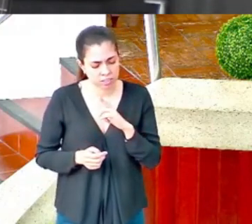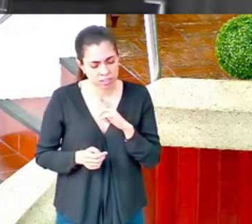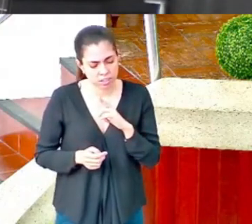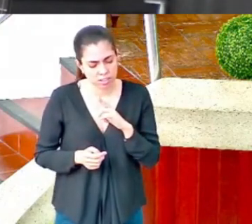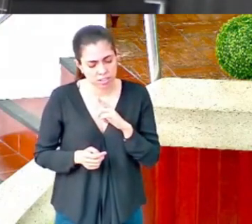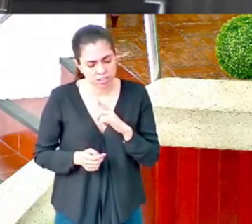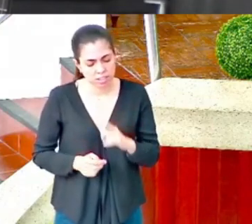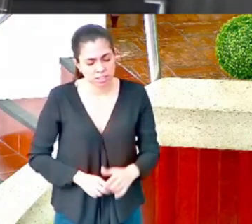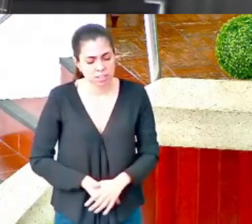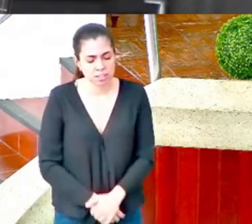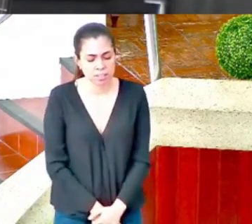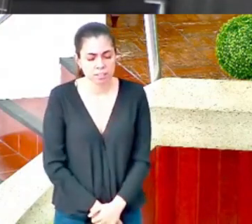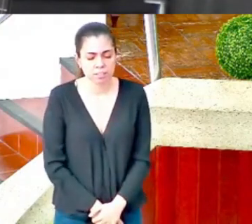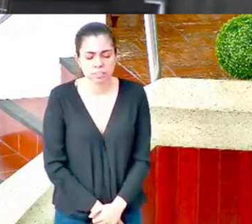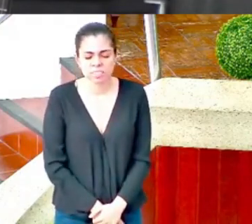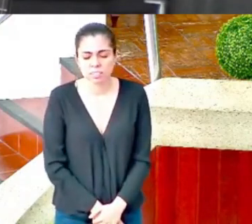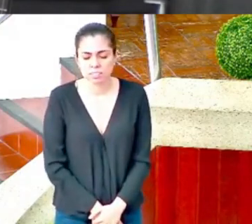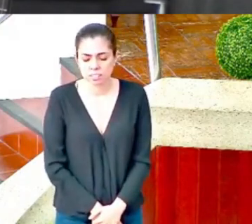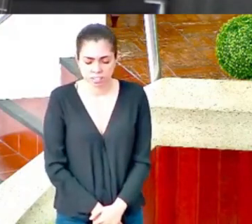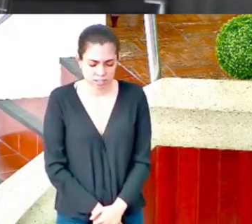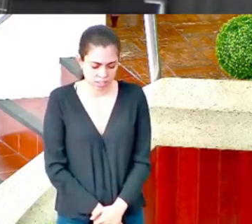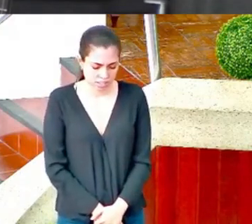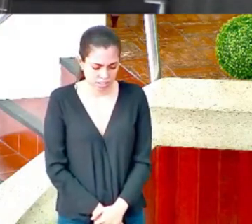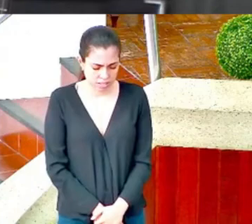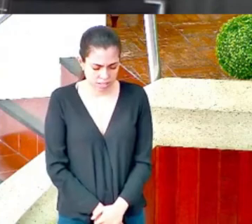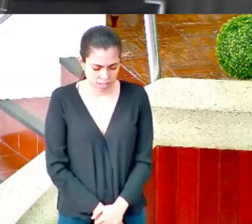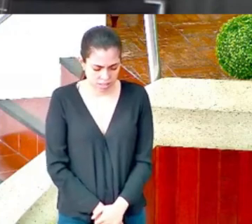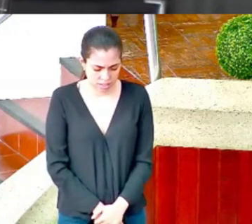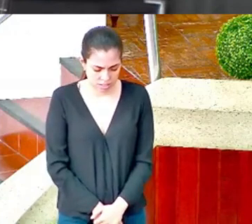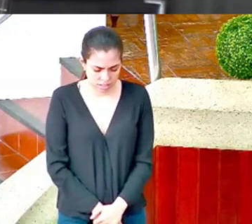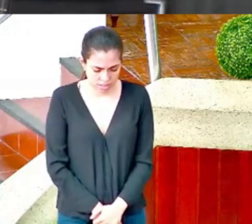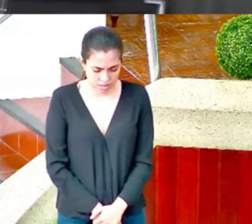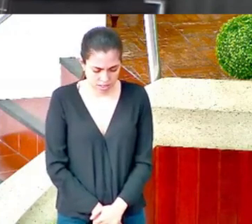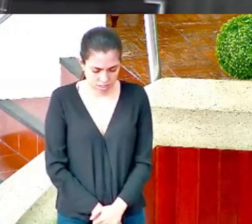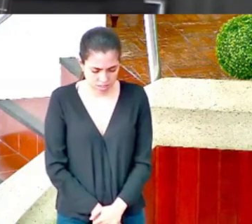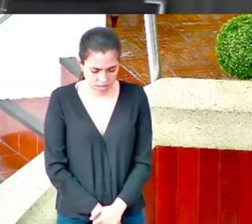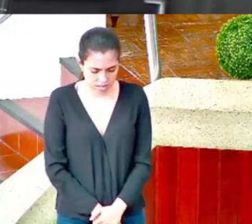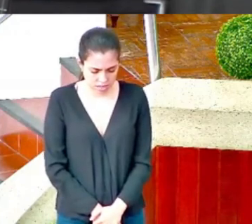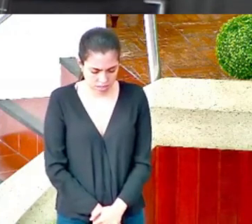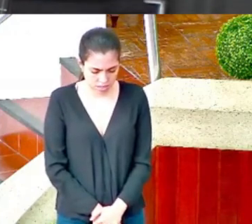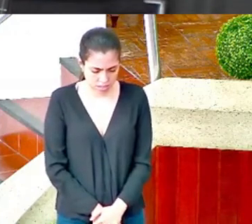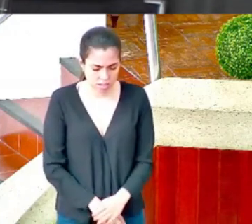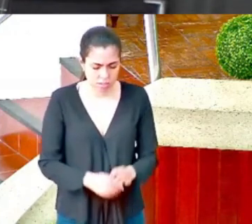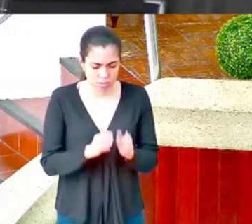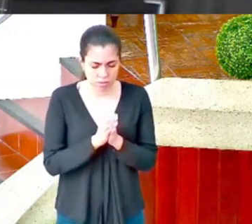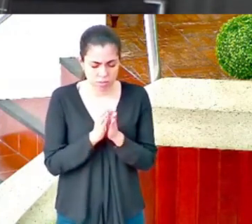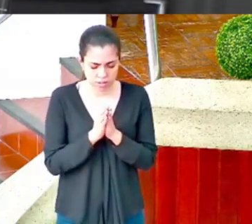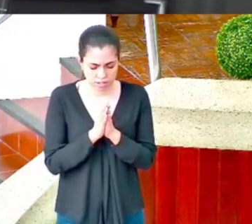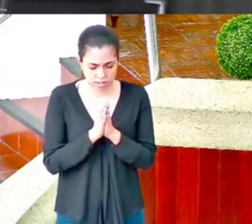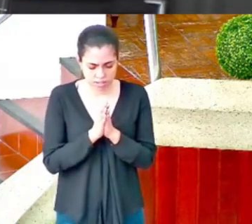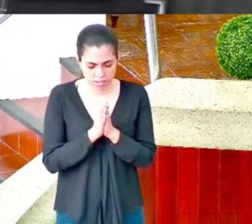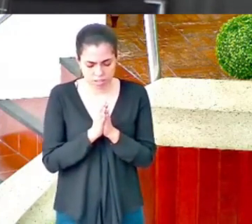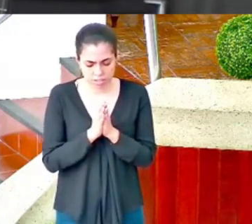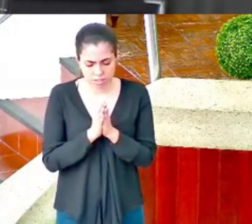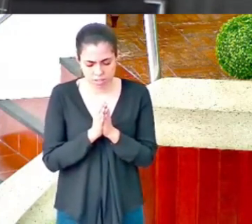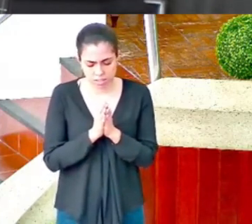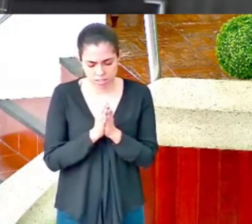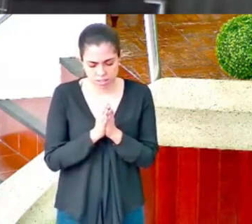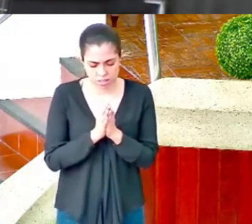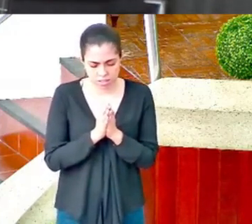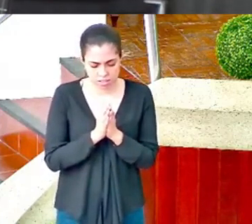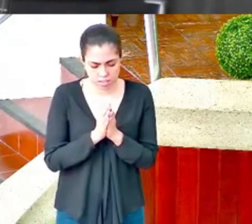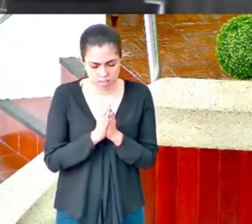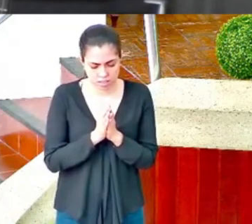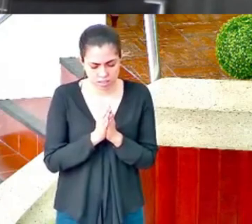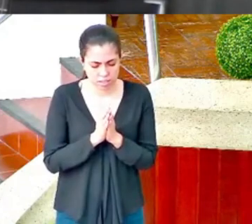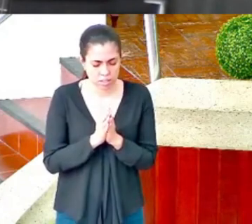queira andar mais nos caminhos do Senhor do que tem andado até aqui. E esta é a minha oração de intercessão por nossa igreja, para